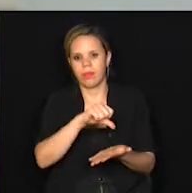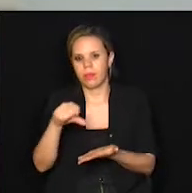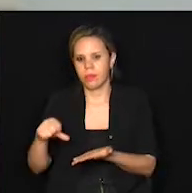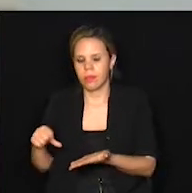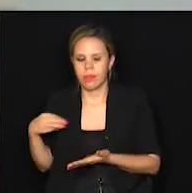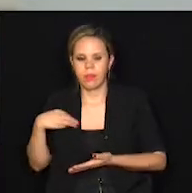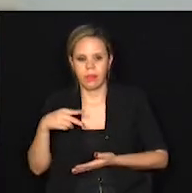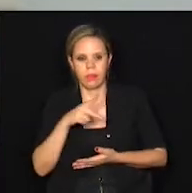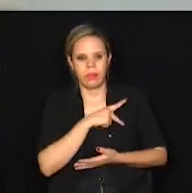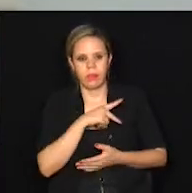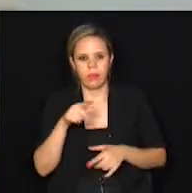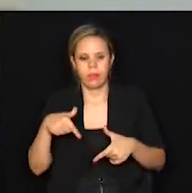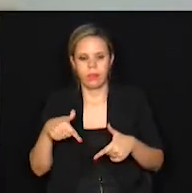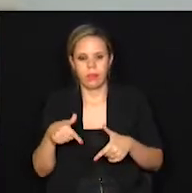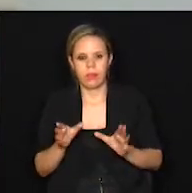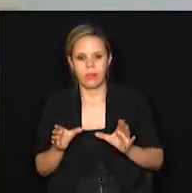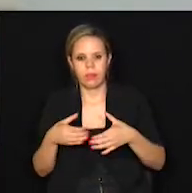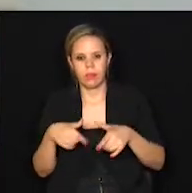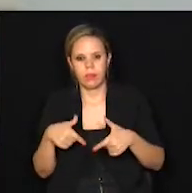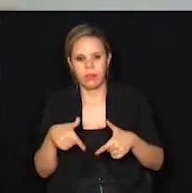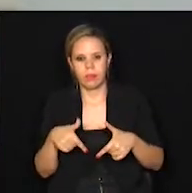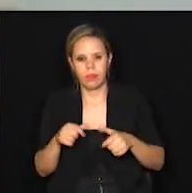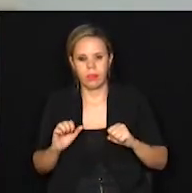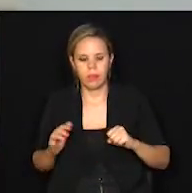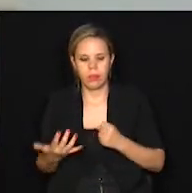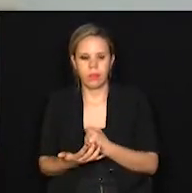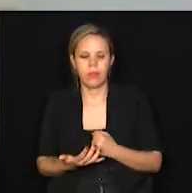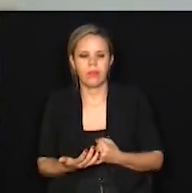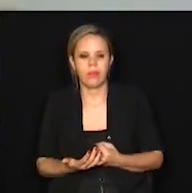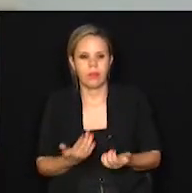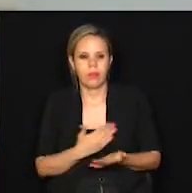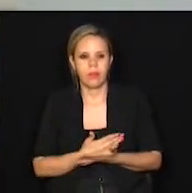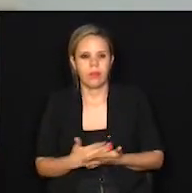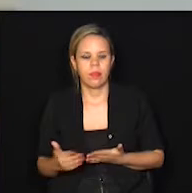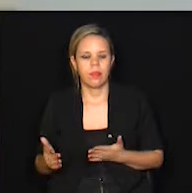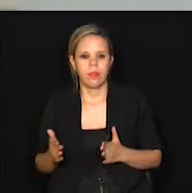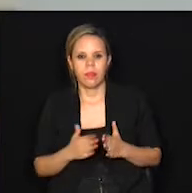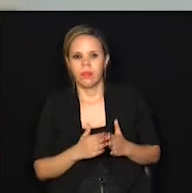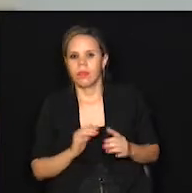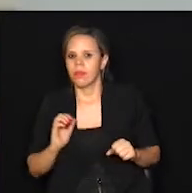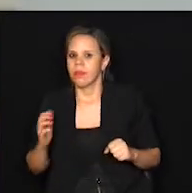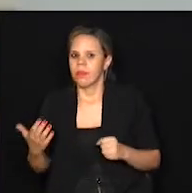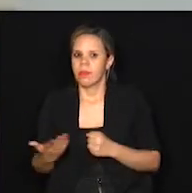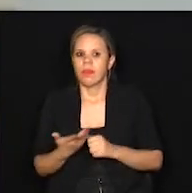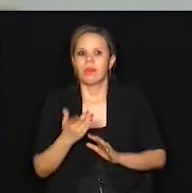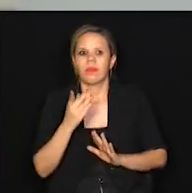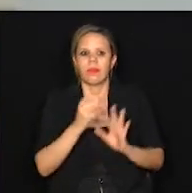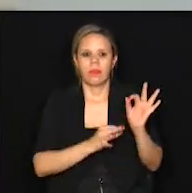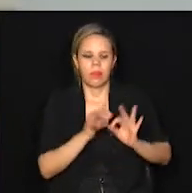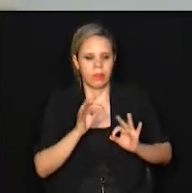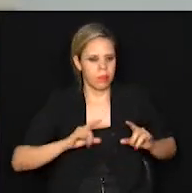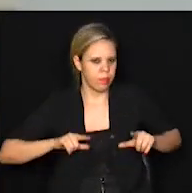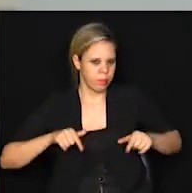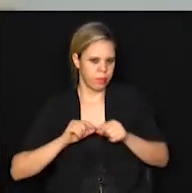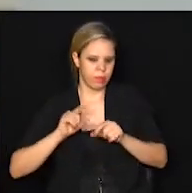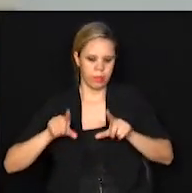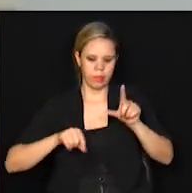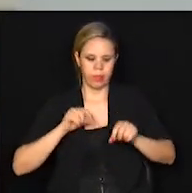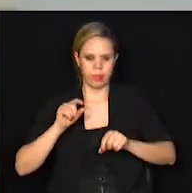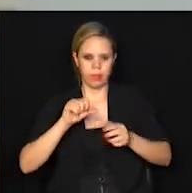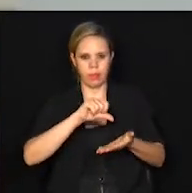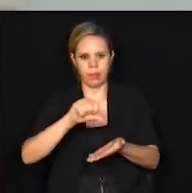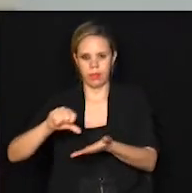do Trabalho, do Grupo de Trabalho da Covid-19. E logo no início da pandemia, nós fizemos um plano de ação e elegemos alguns